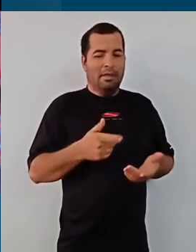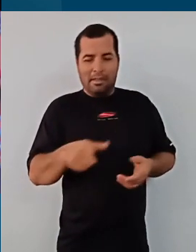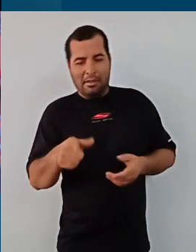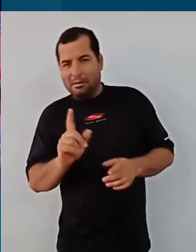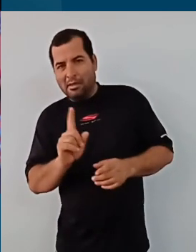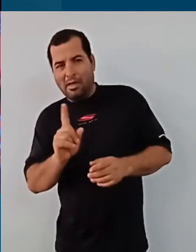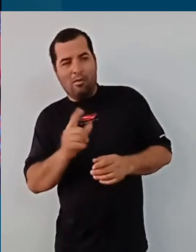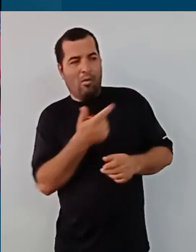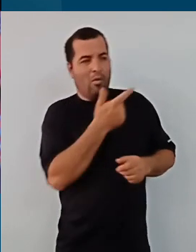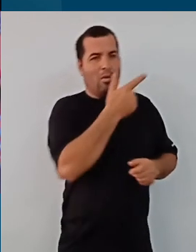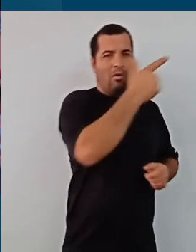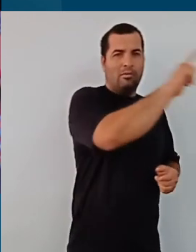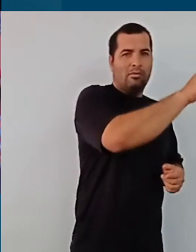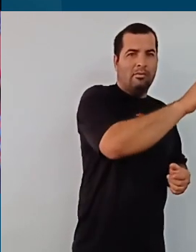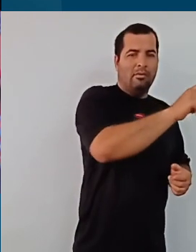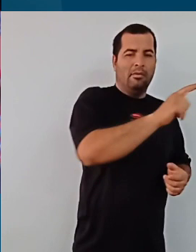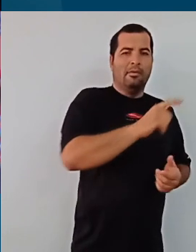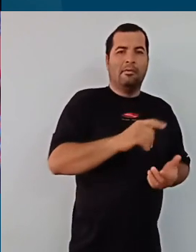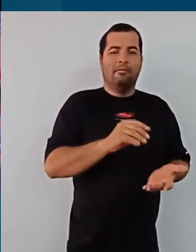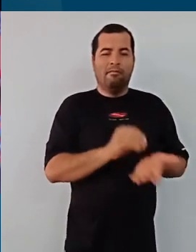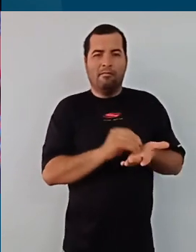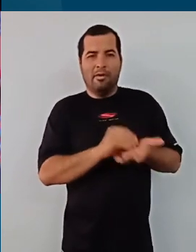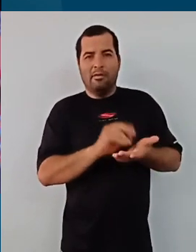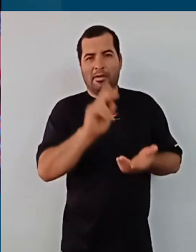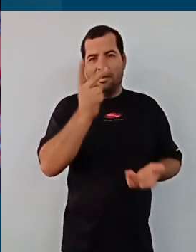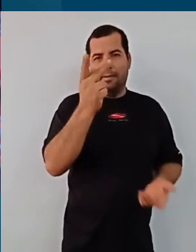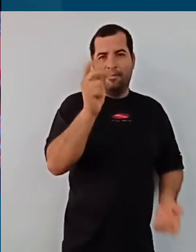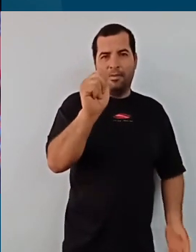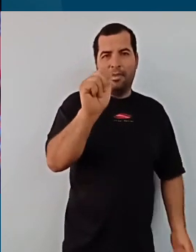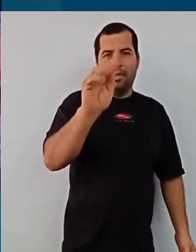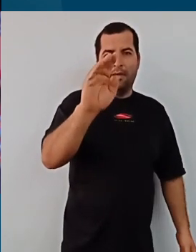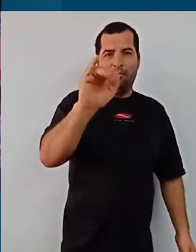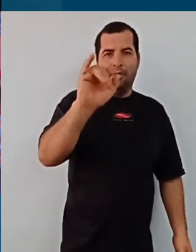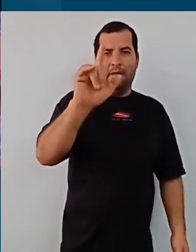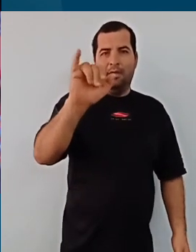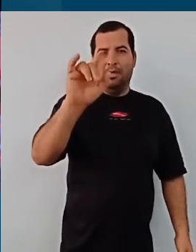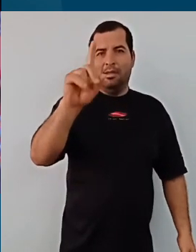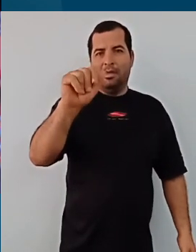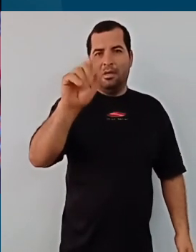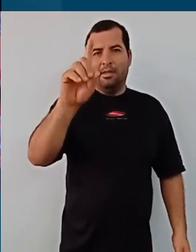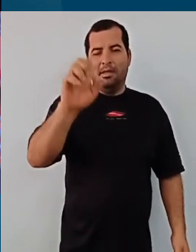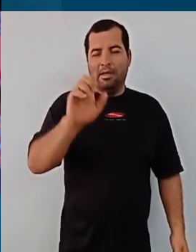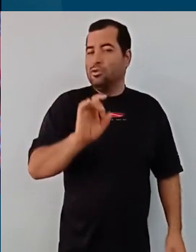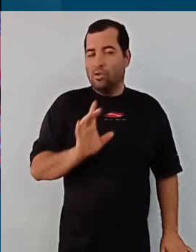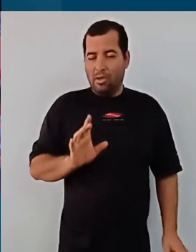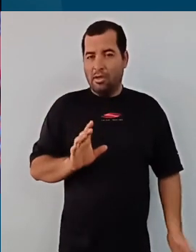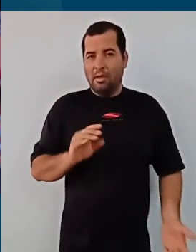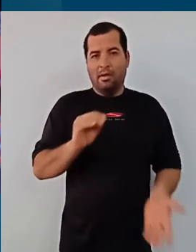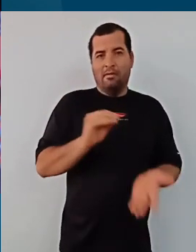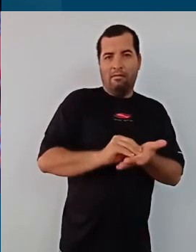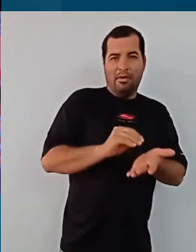trabalhar a habilidade como se fosse um conteúdo estanque, né? Então, trabalhei